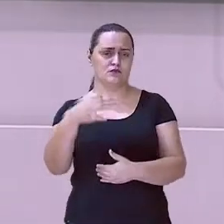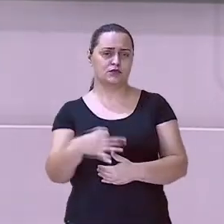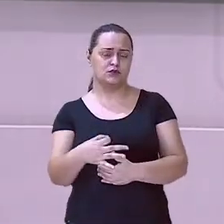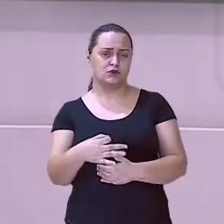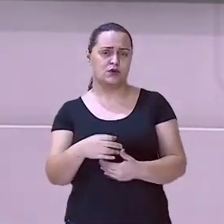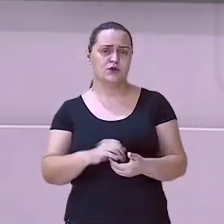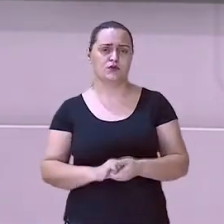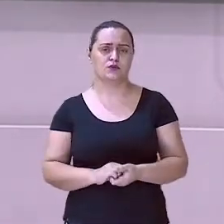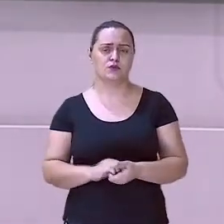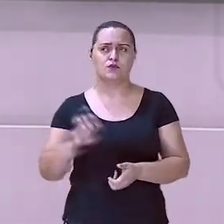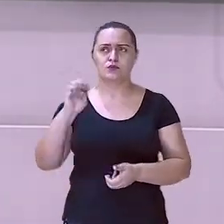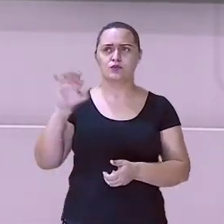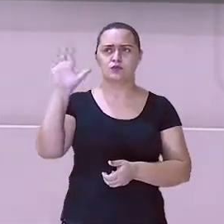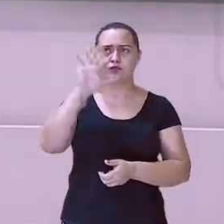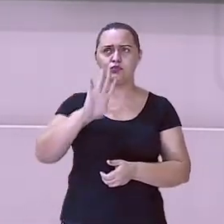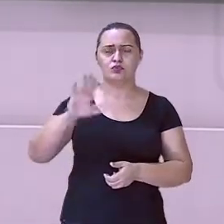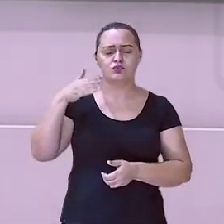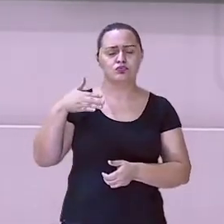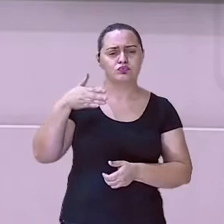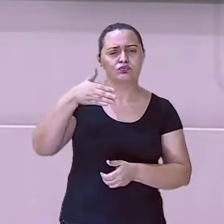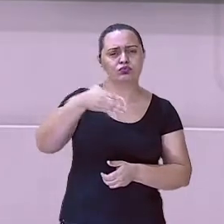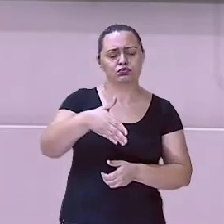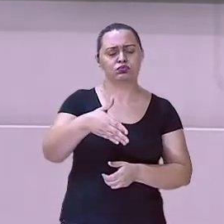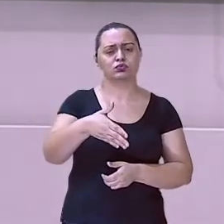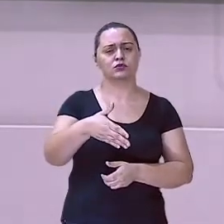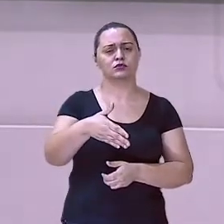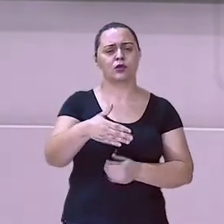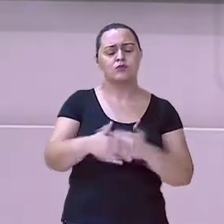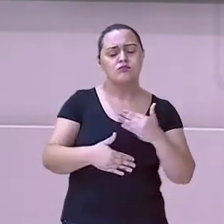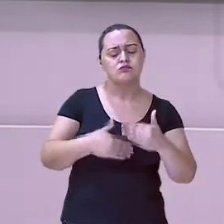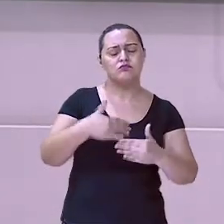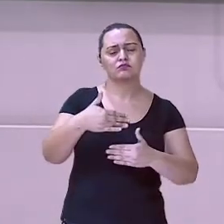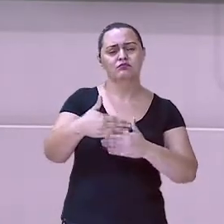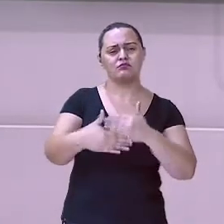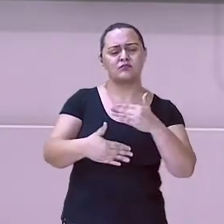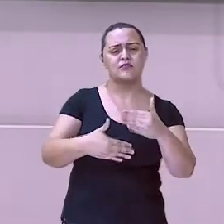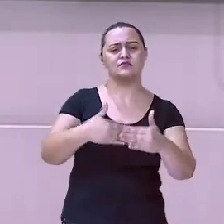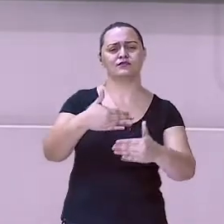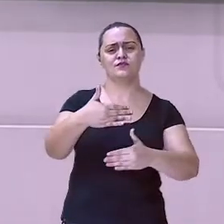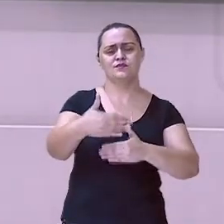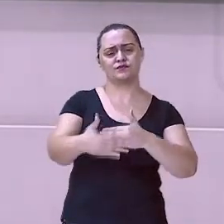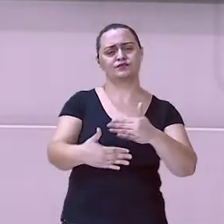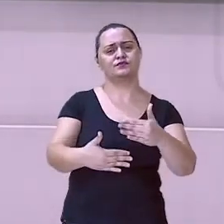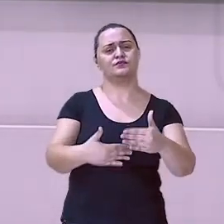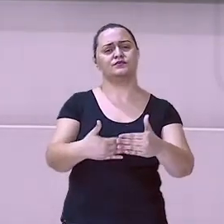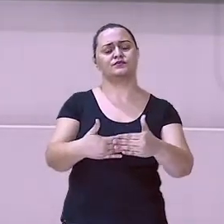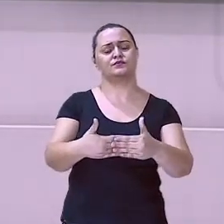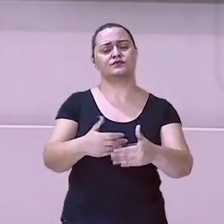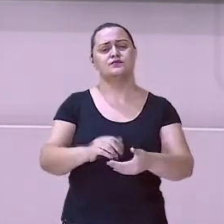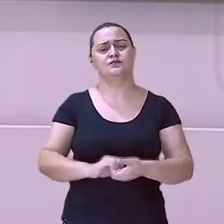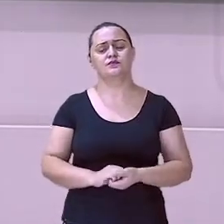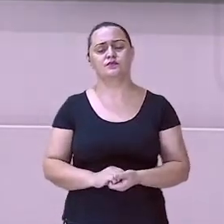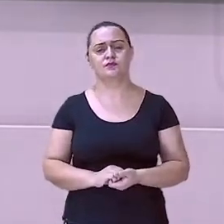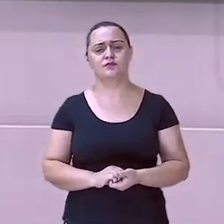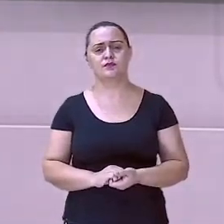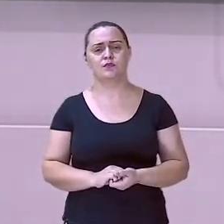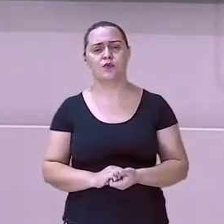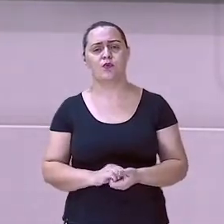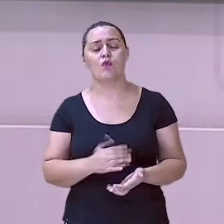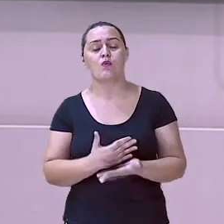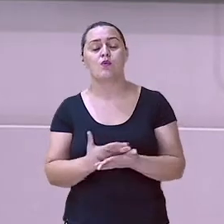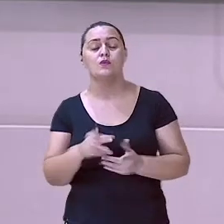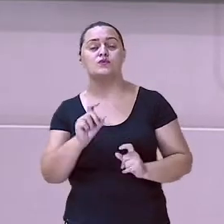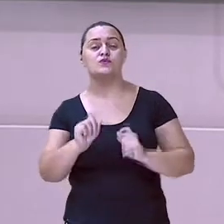um sistema que visava o lucro, e à medida que eles adentraram, eles